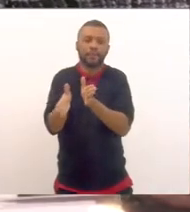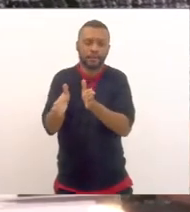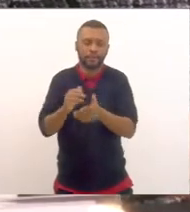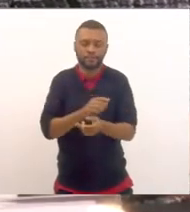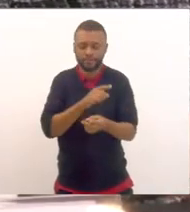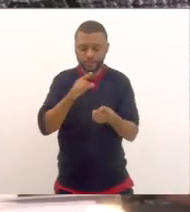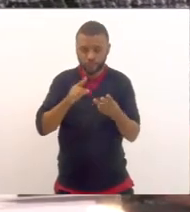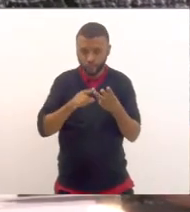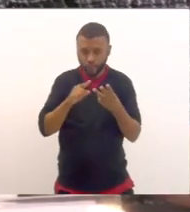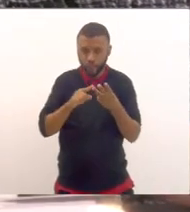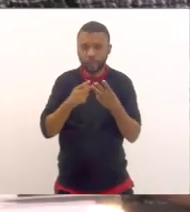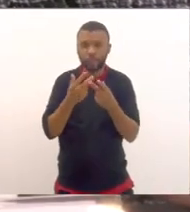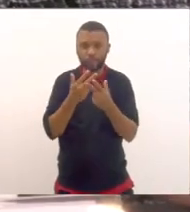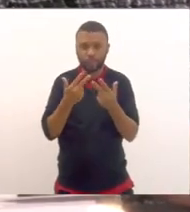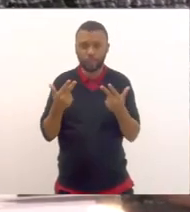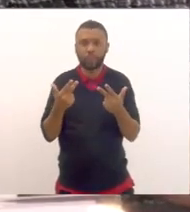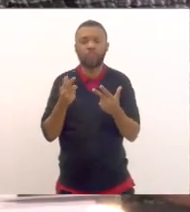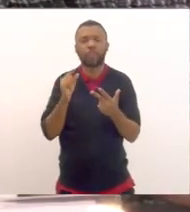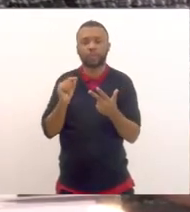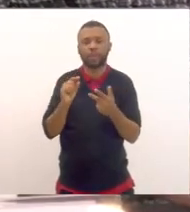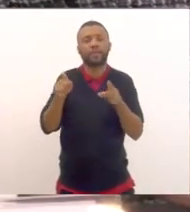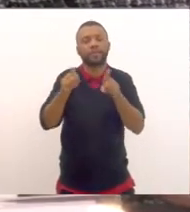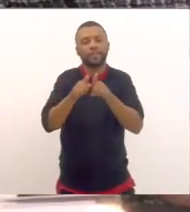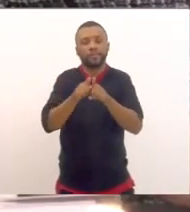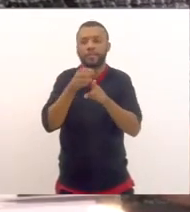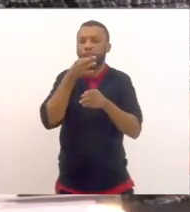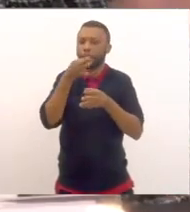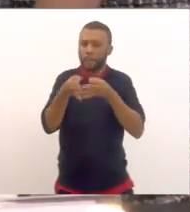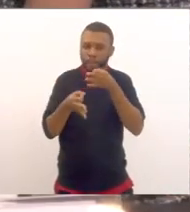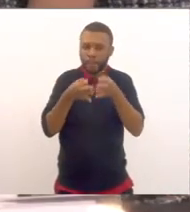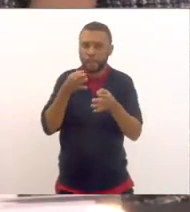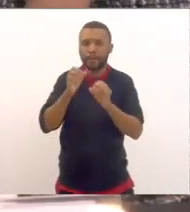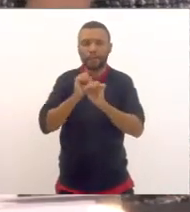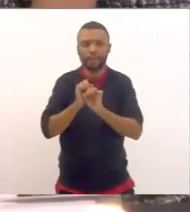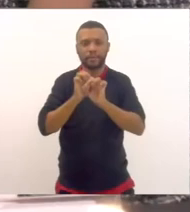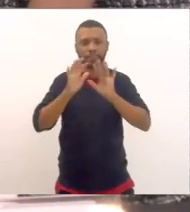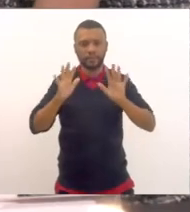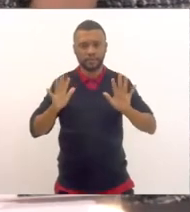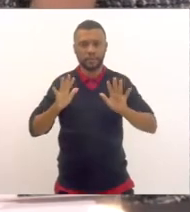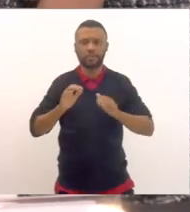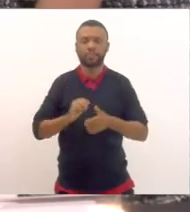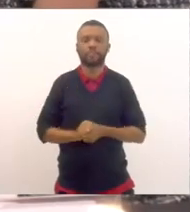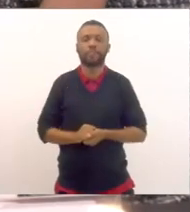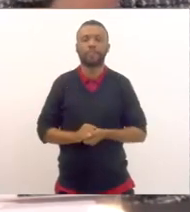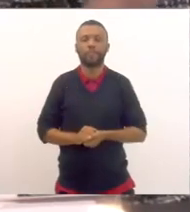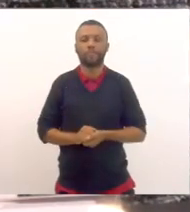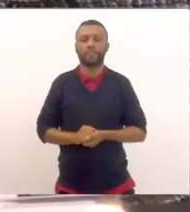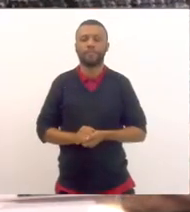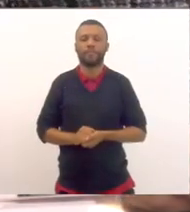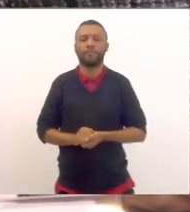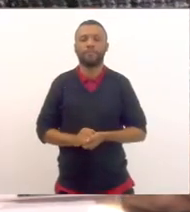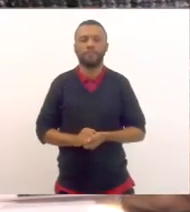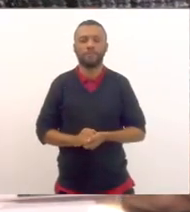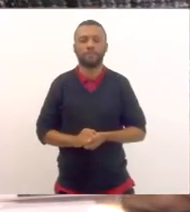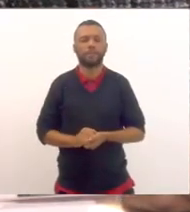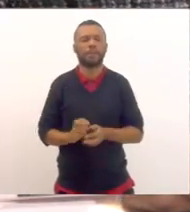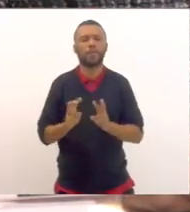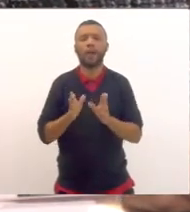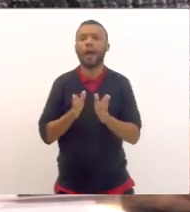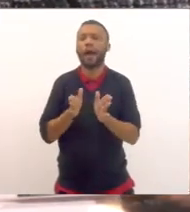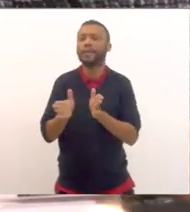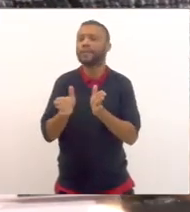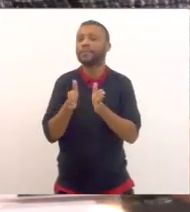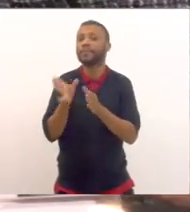terceira questão senhora presidente que também já foi colocado aqui lá mente quem puxou foi vossa excelência é a sensibilidade